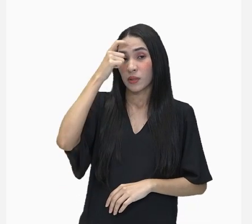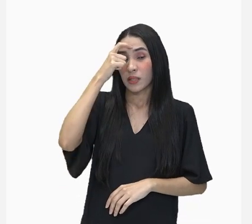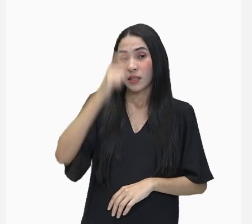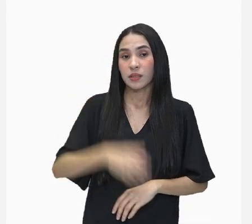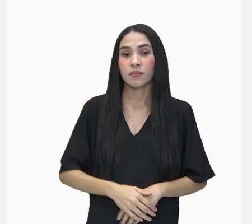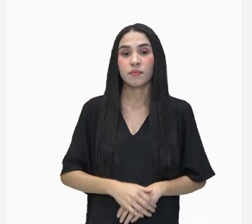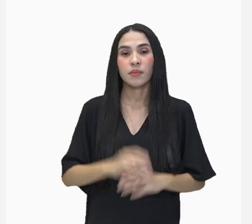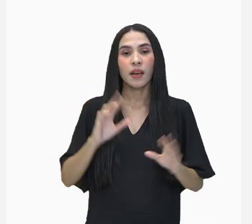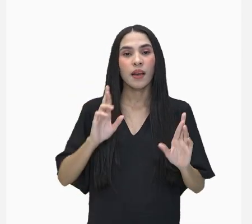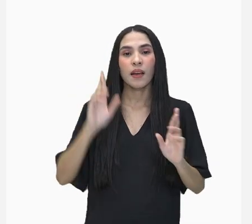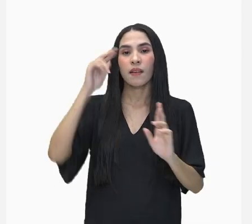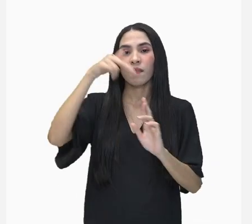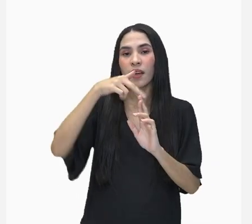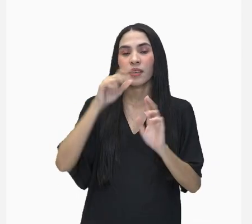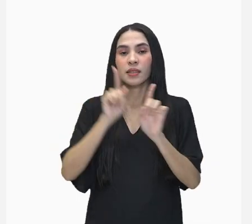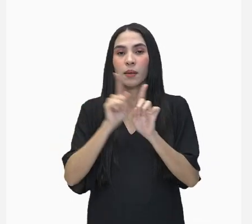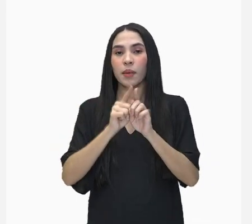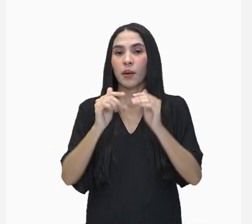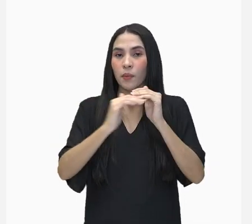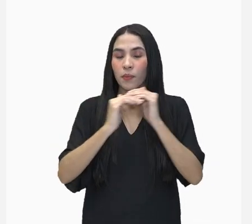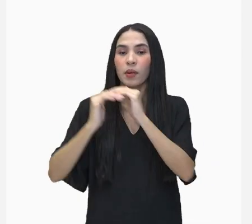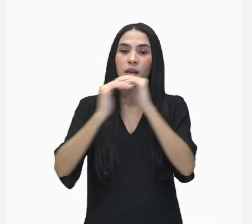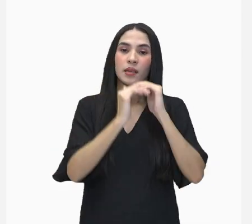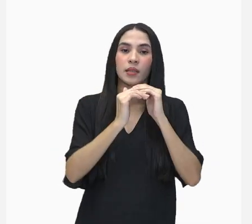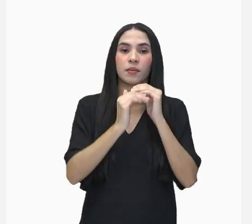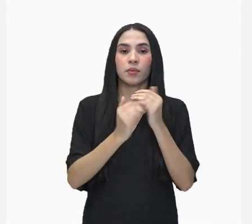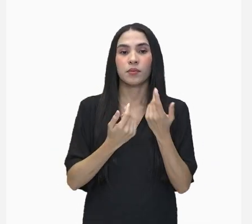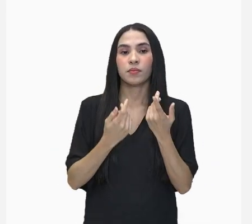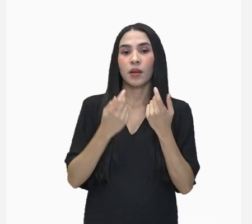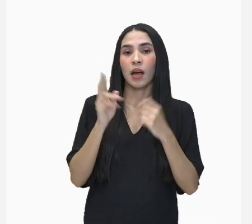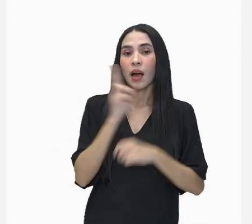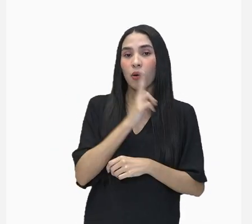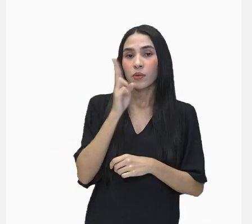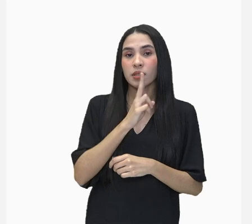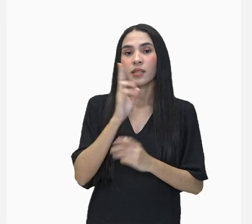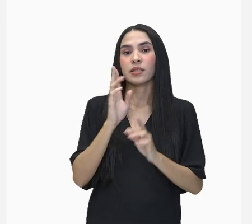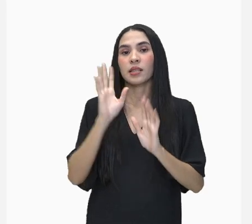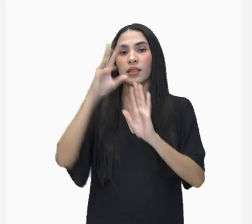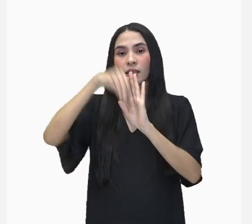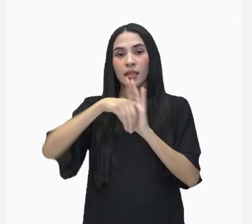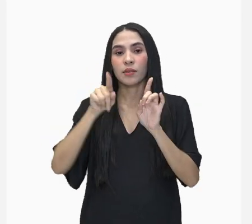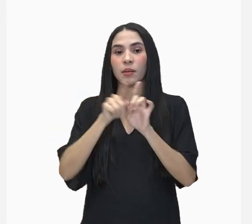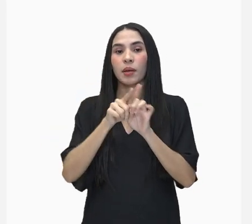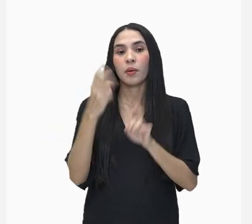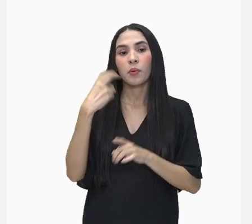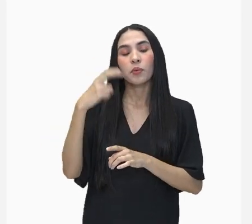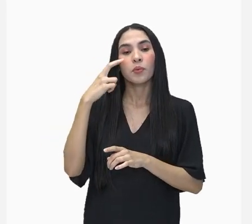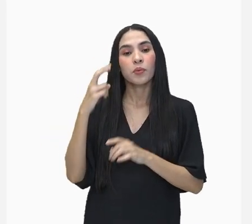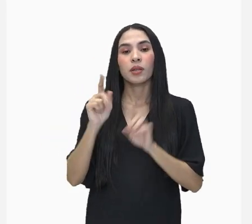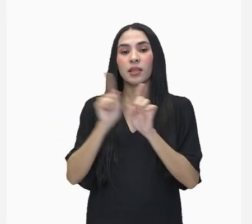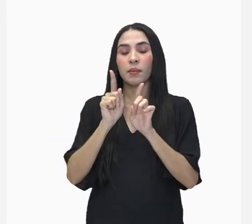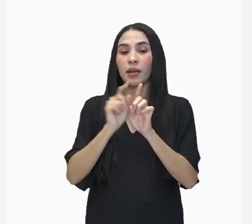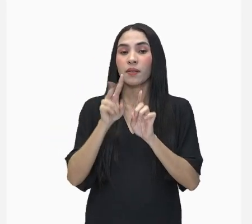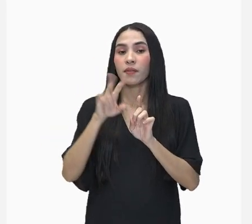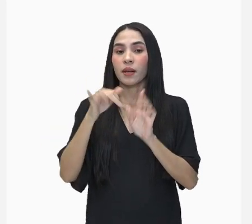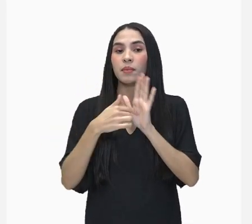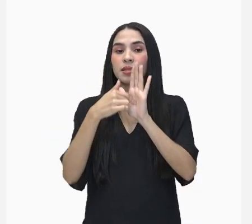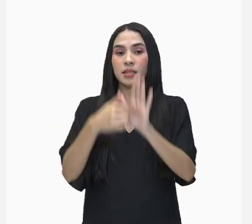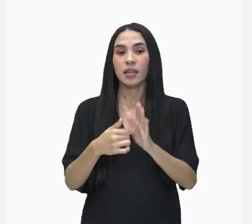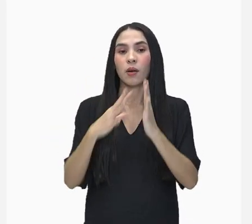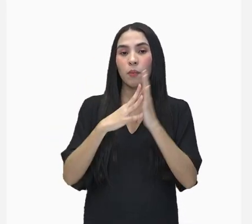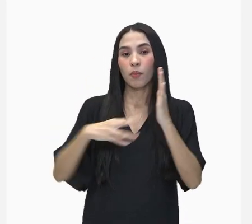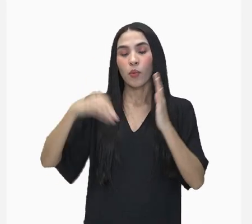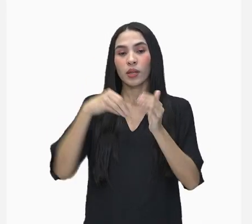Que ele se refere à busca de um equilíbrio entre as necessidades presentes e as futuras. Que ele vem trazendo aí esse modelo